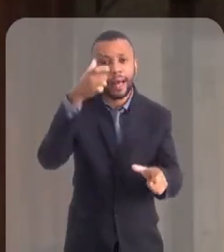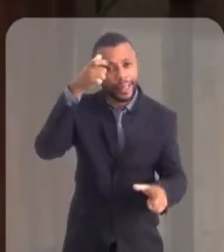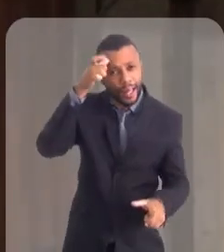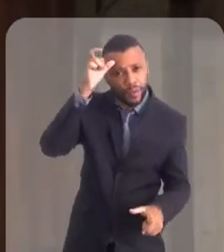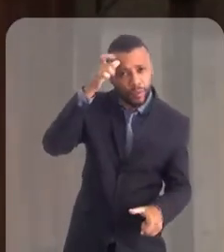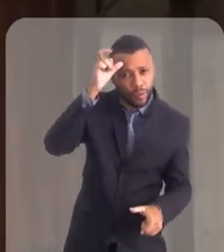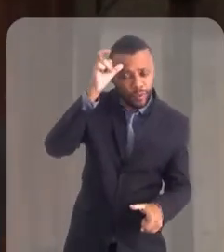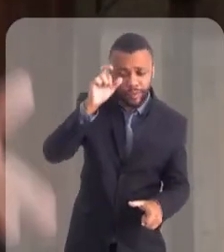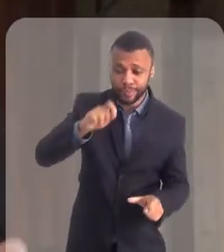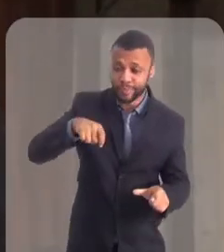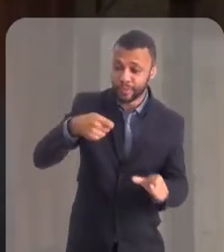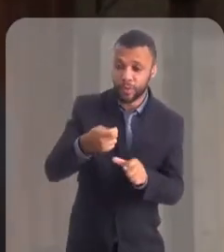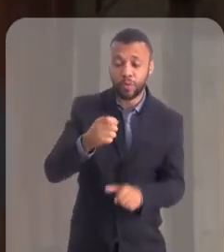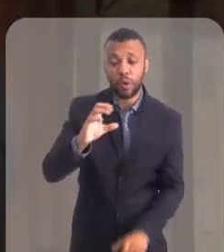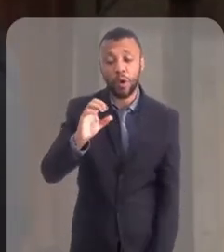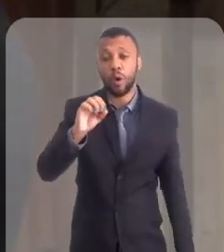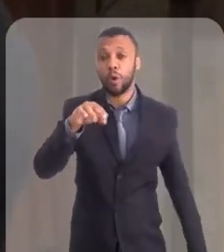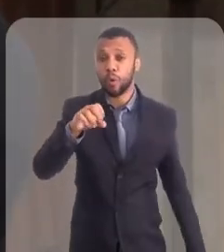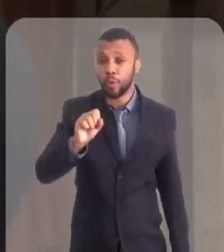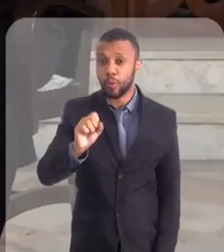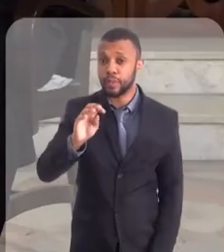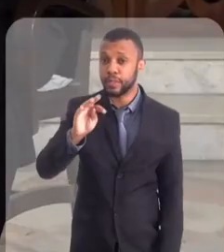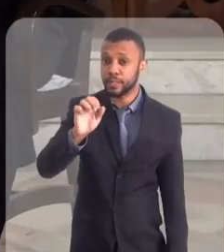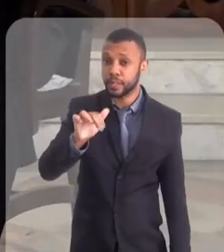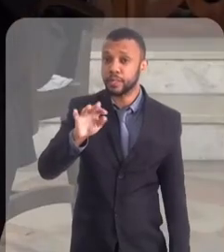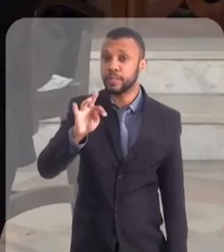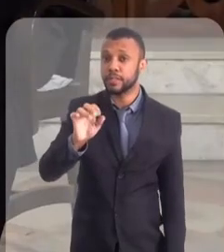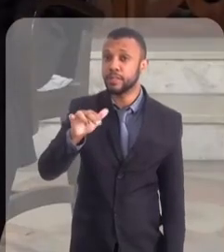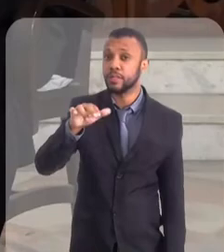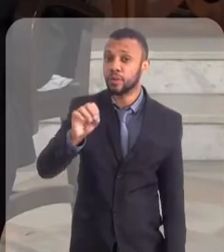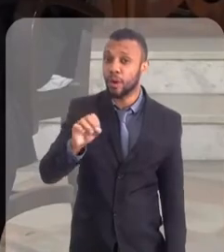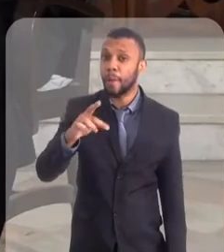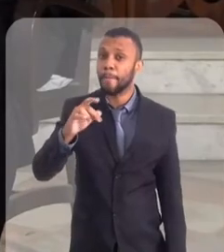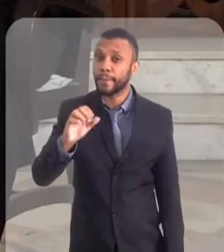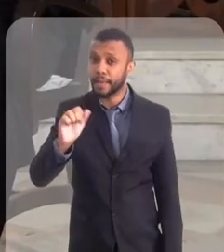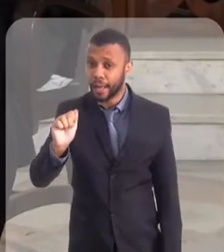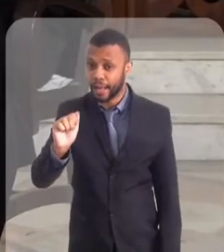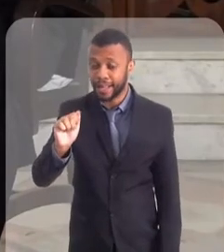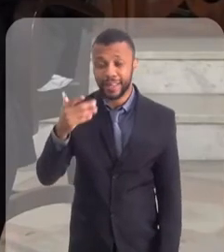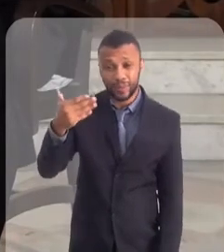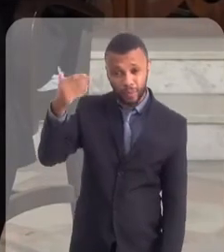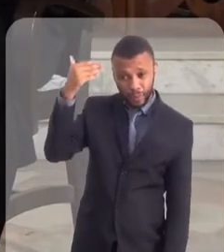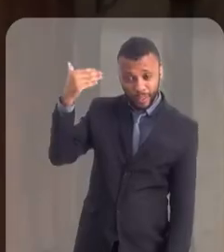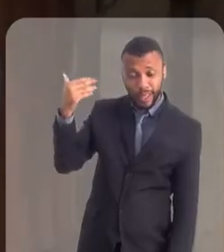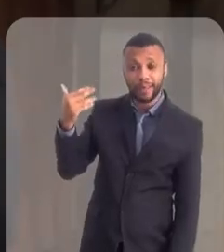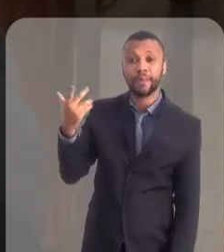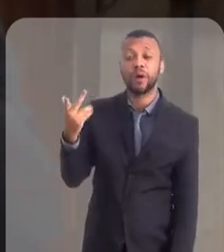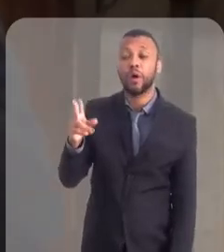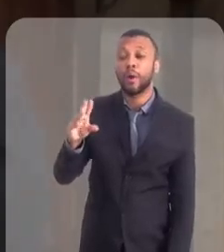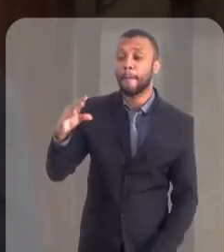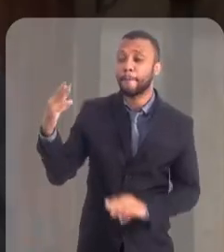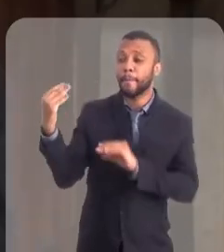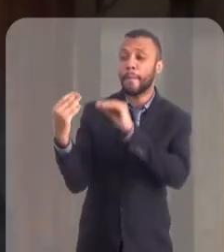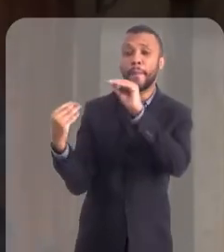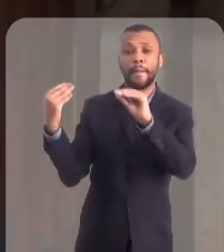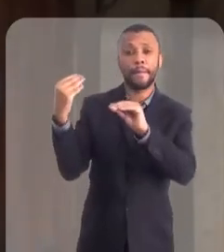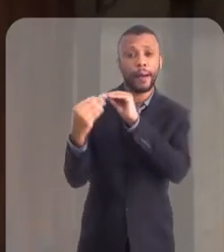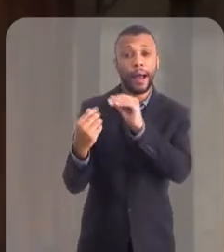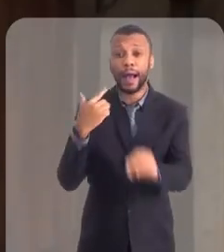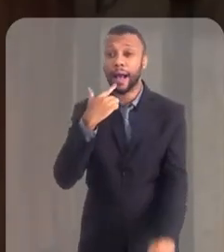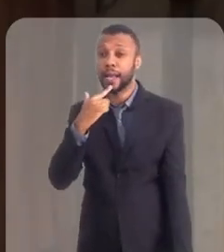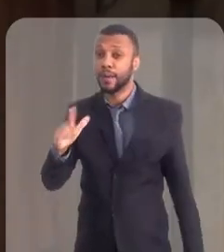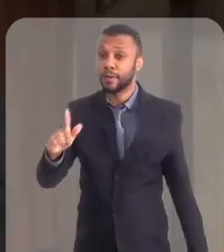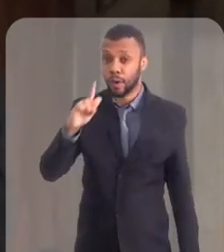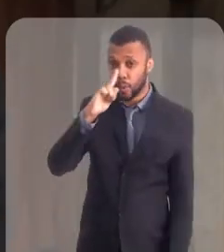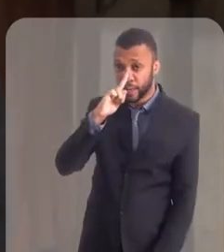Istambul, onde se falava até o século XV o grego. Então, hoje como funciona aqui?